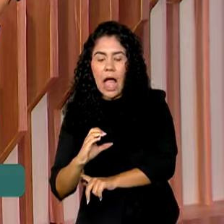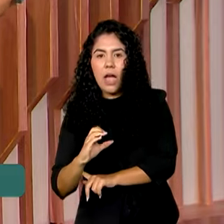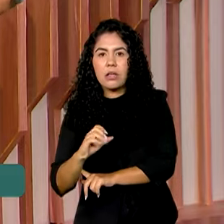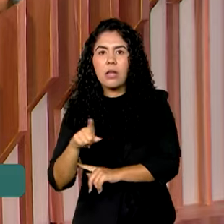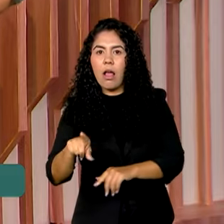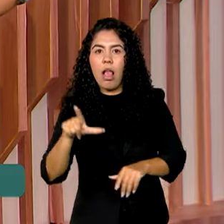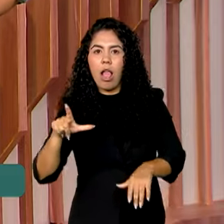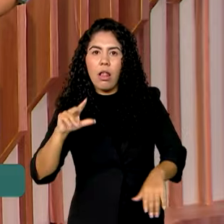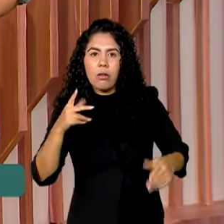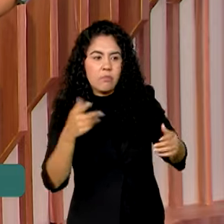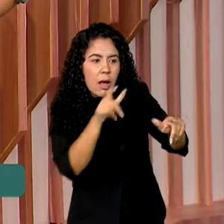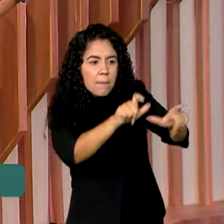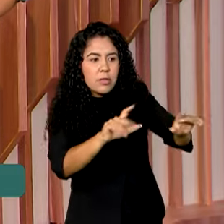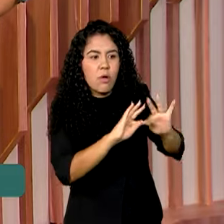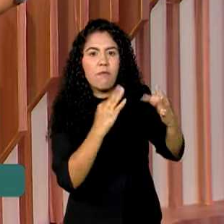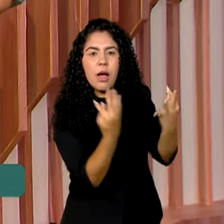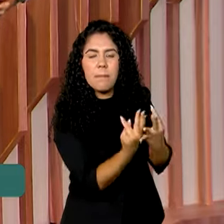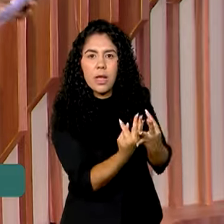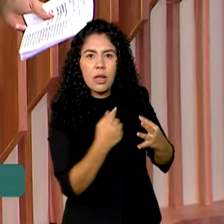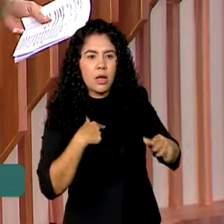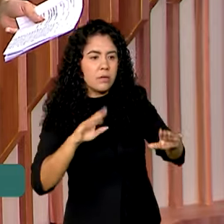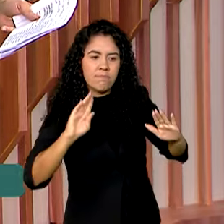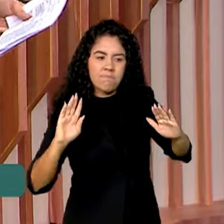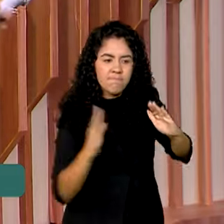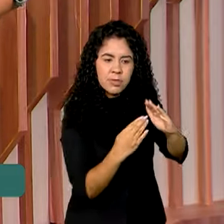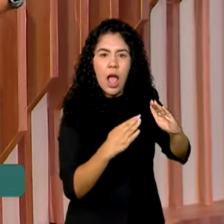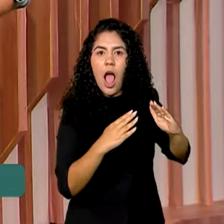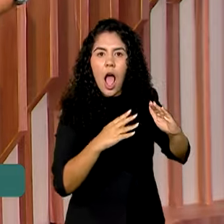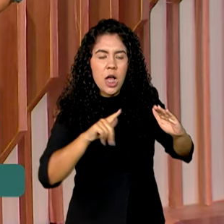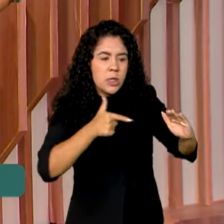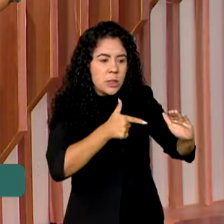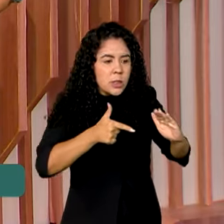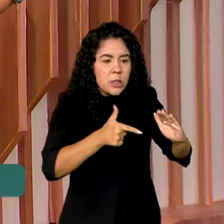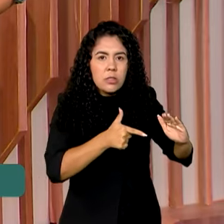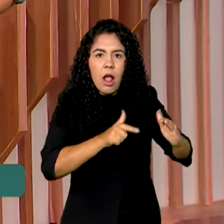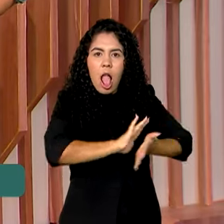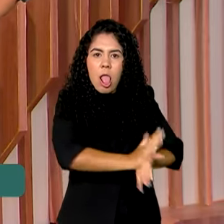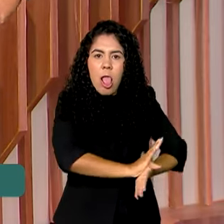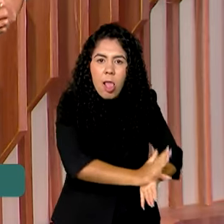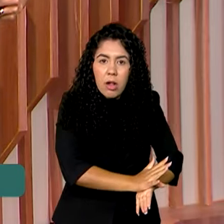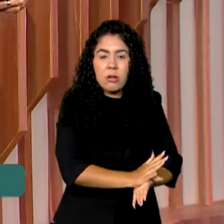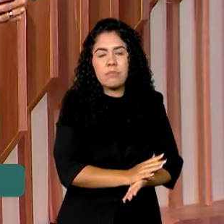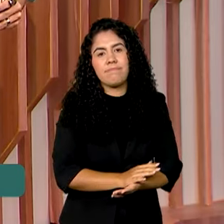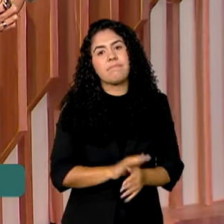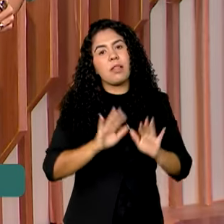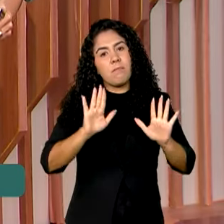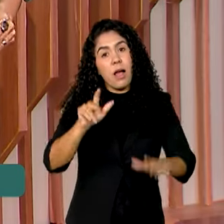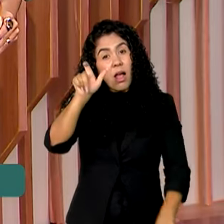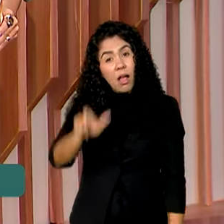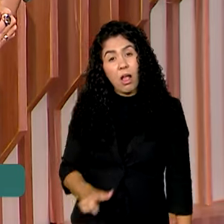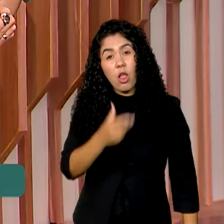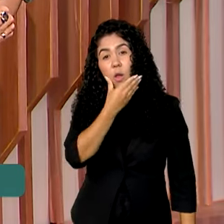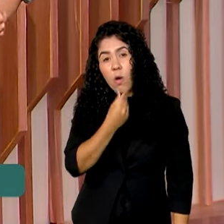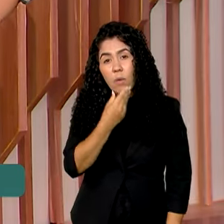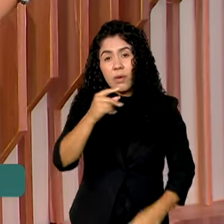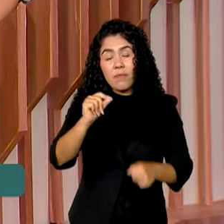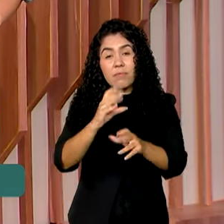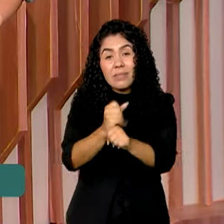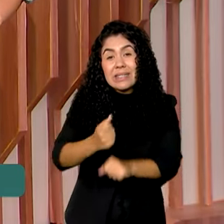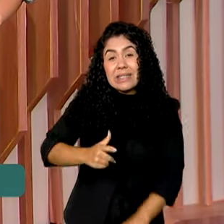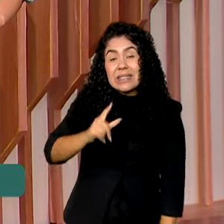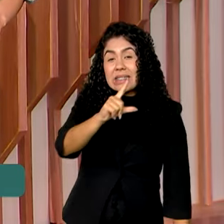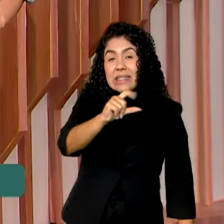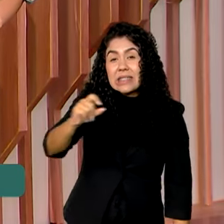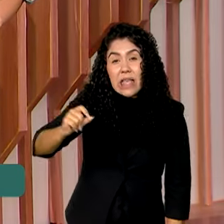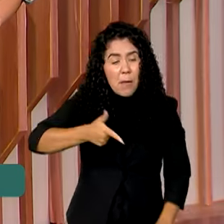privado após os pais registrarem uma queixa na polícia por maus tratos este homem efetuou mais de 100 disparos com